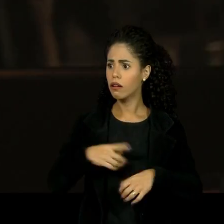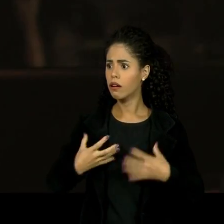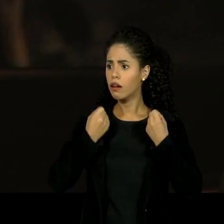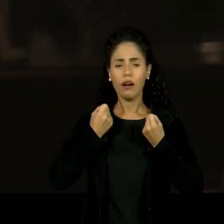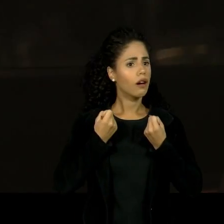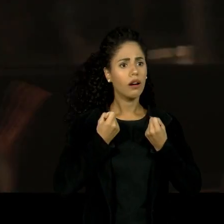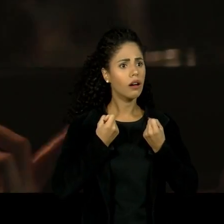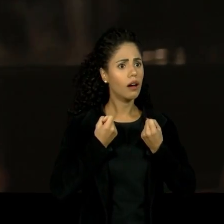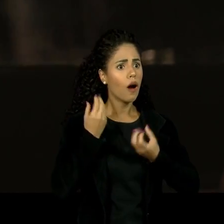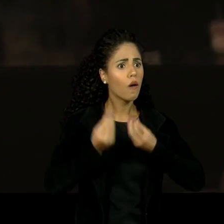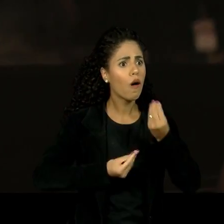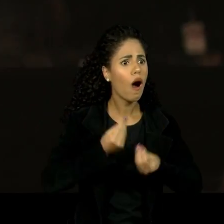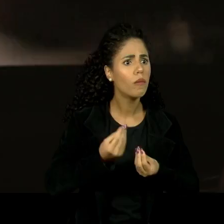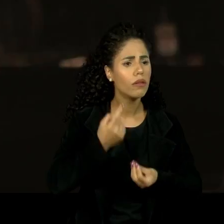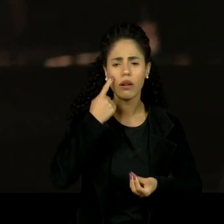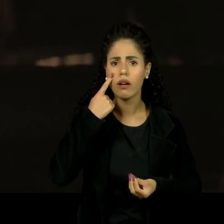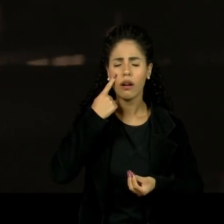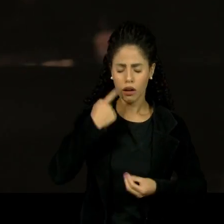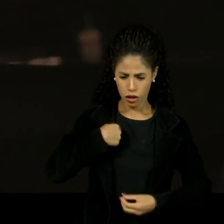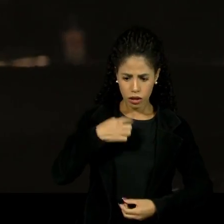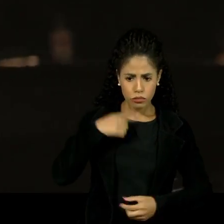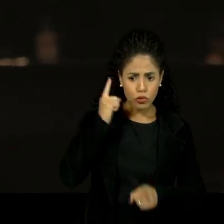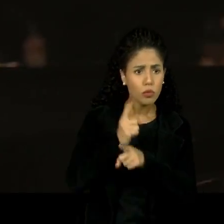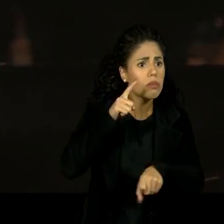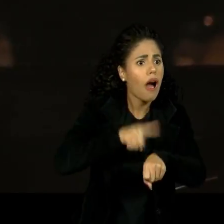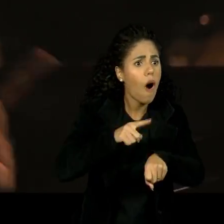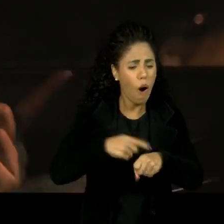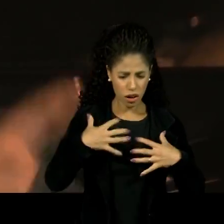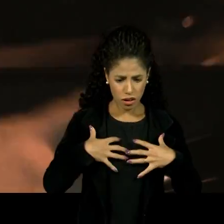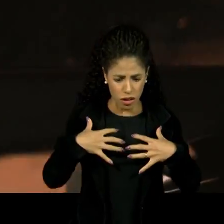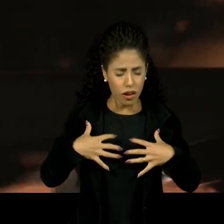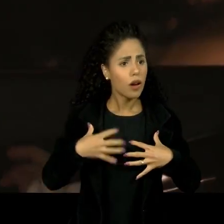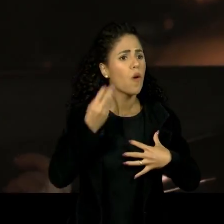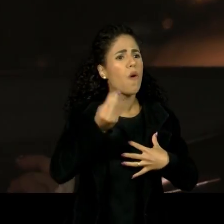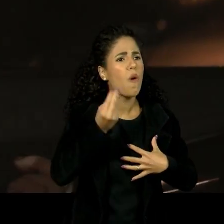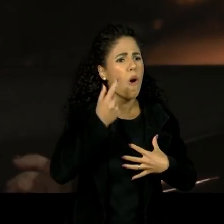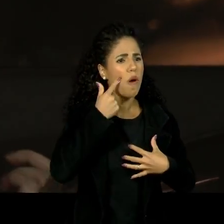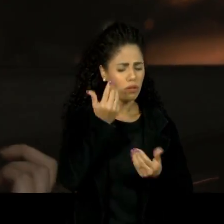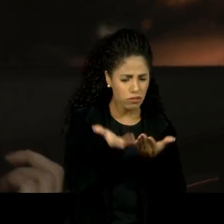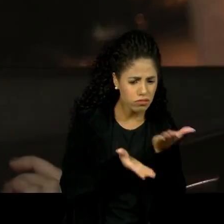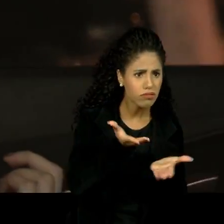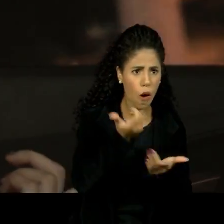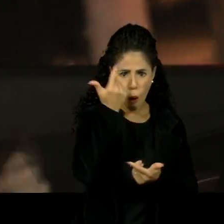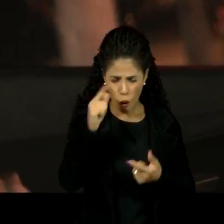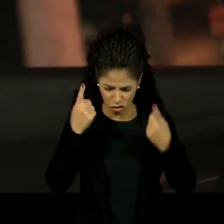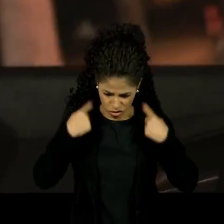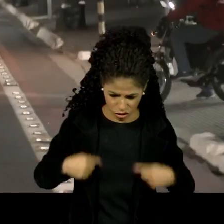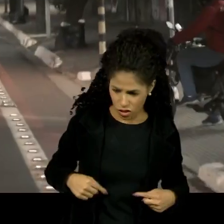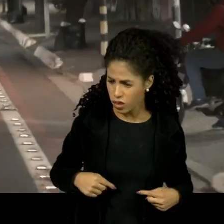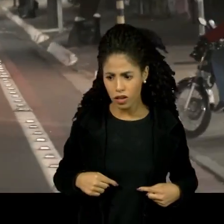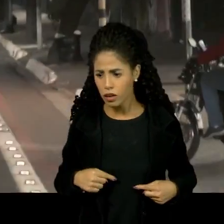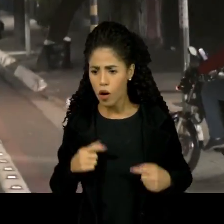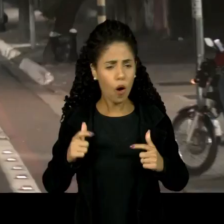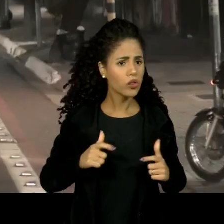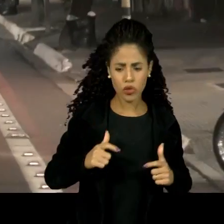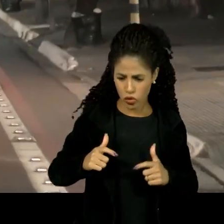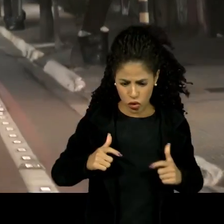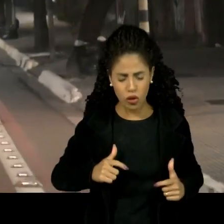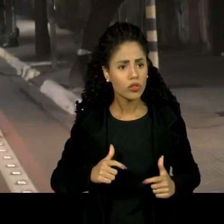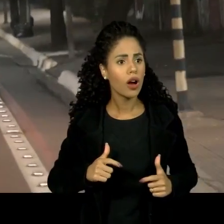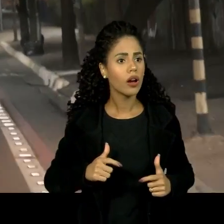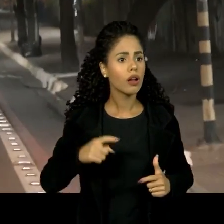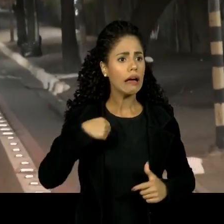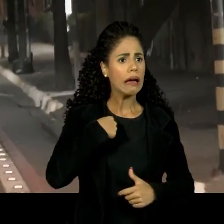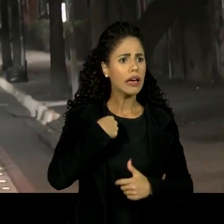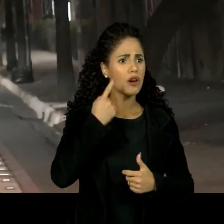né? Porque você acaba de descobrir que você tem um câncer no peito. Você nem cogita a possibilidade de ter câncer em outro lugar. E aí eu falei, eu